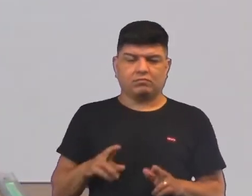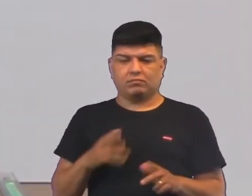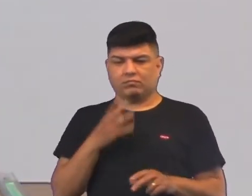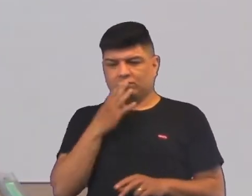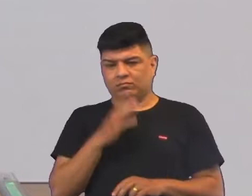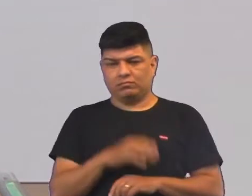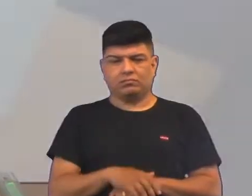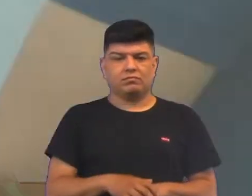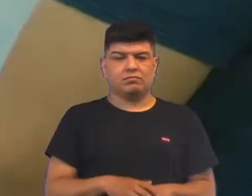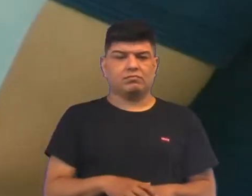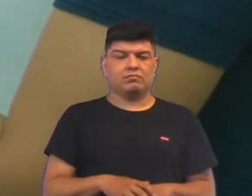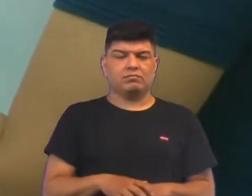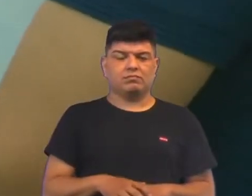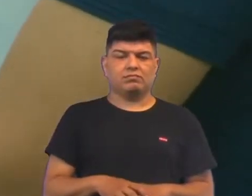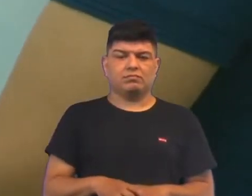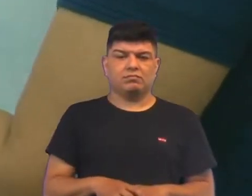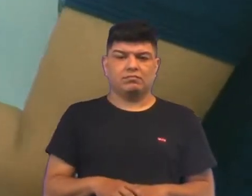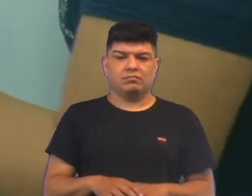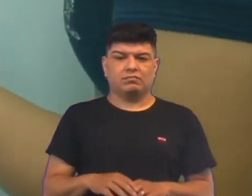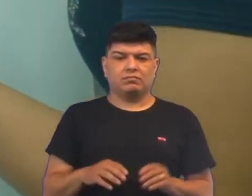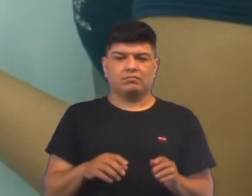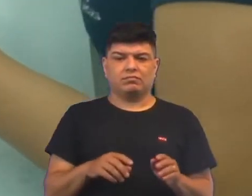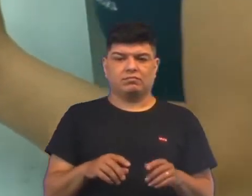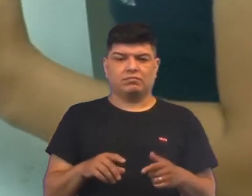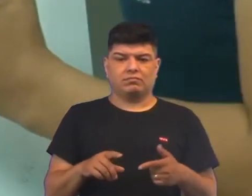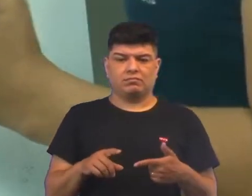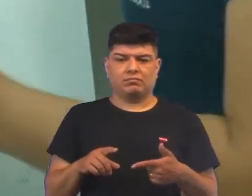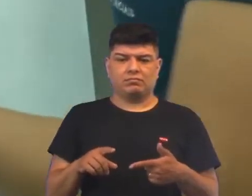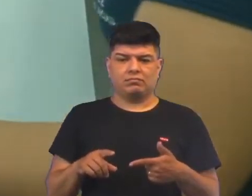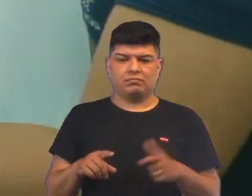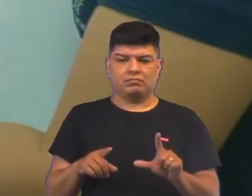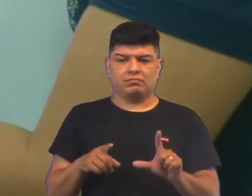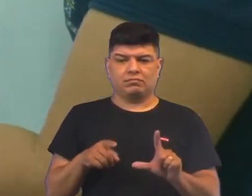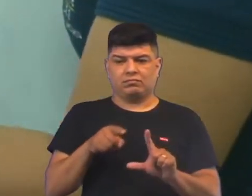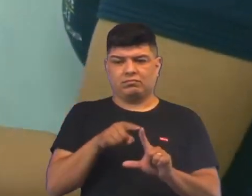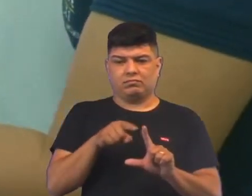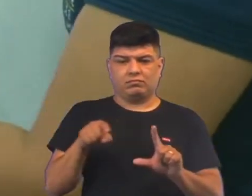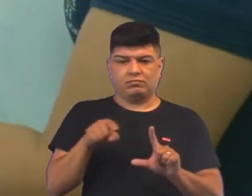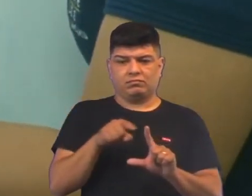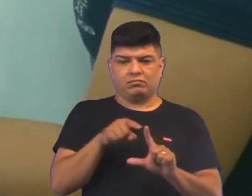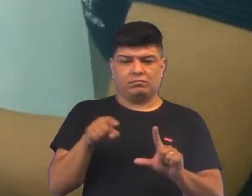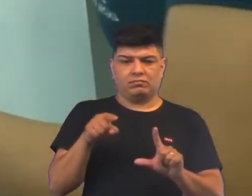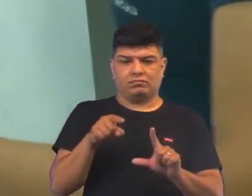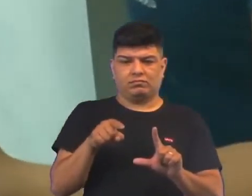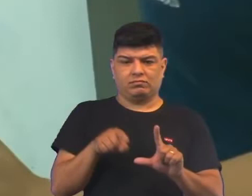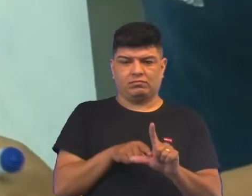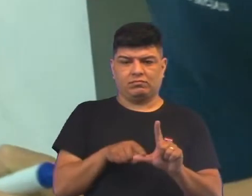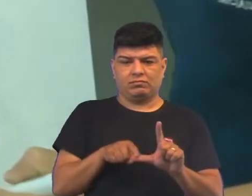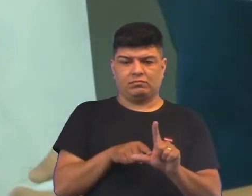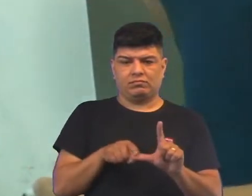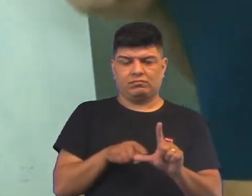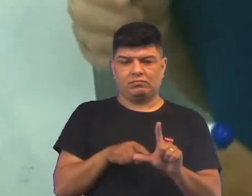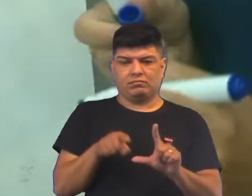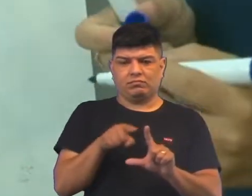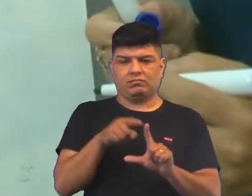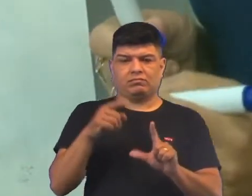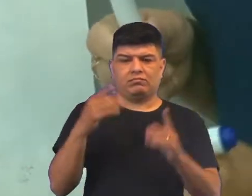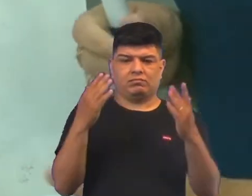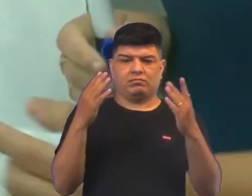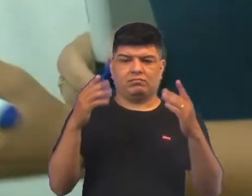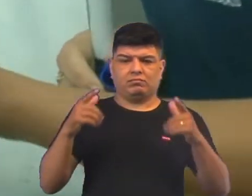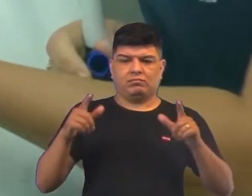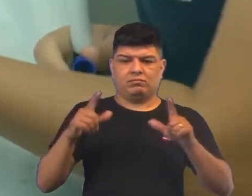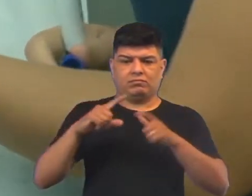quero. Essa reta aqui, ó, de cima do meu quadrado. E essa reta aqui, elas são retas